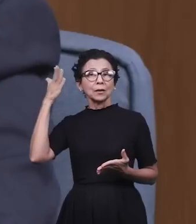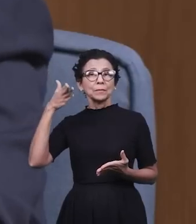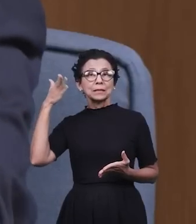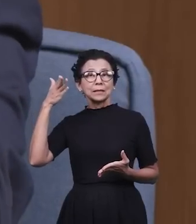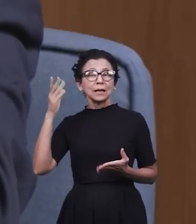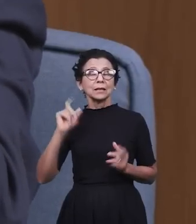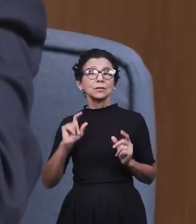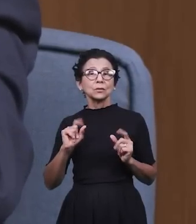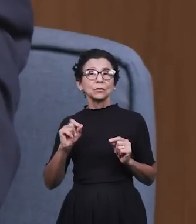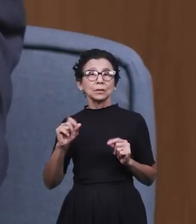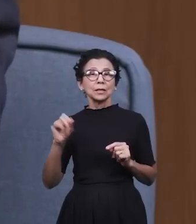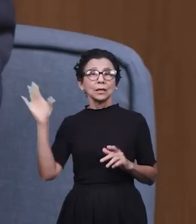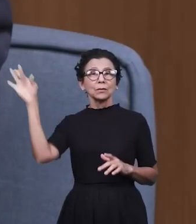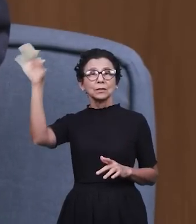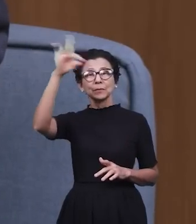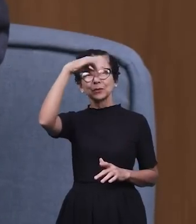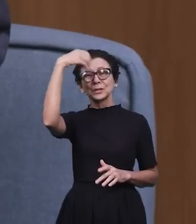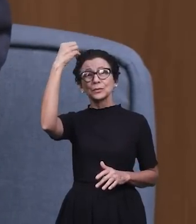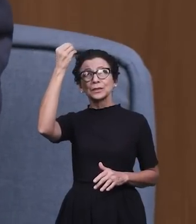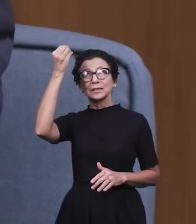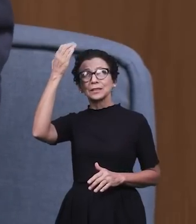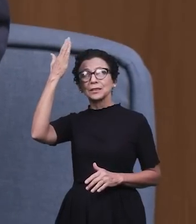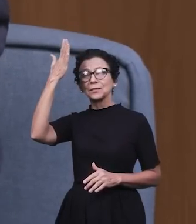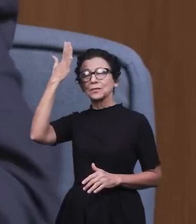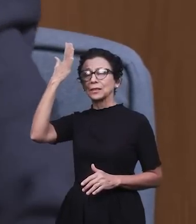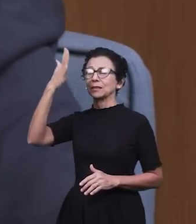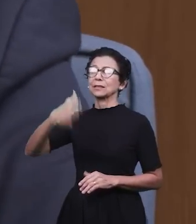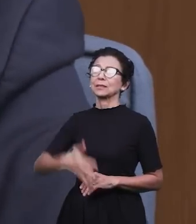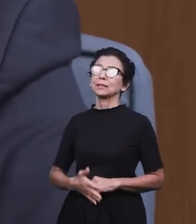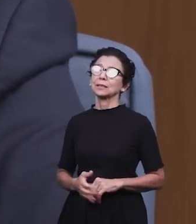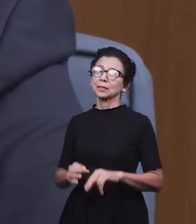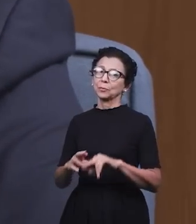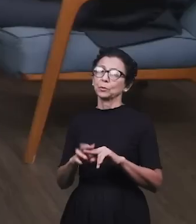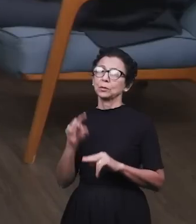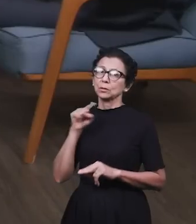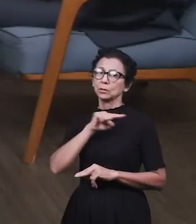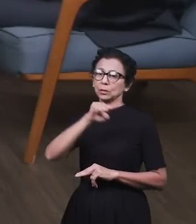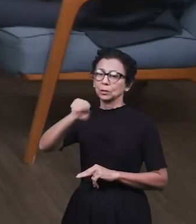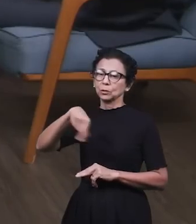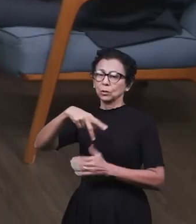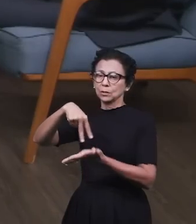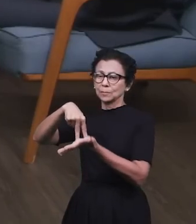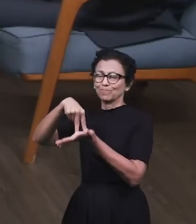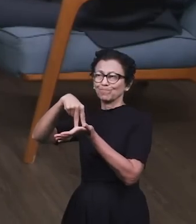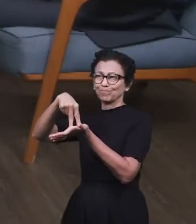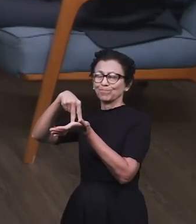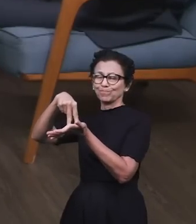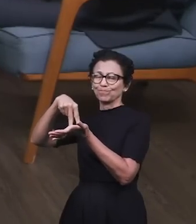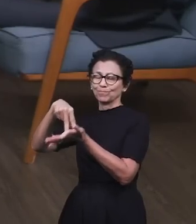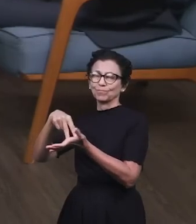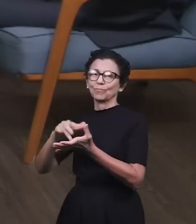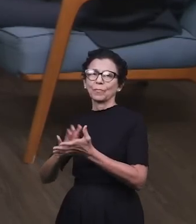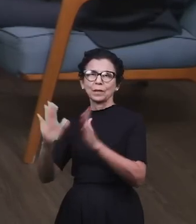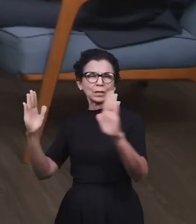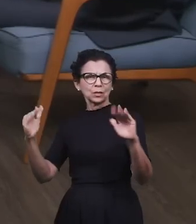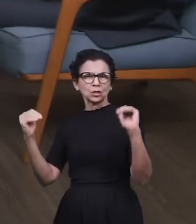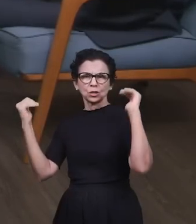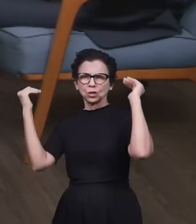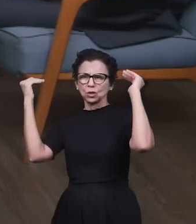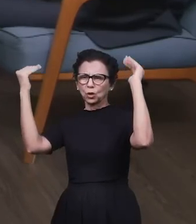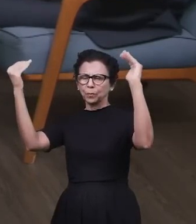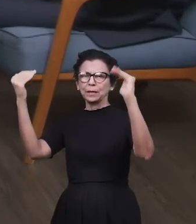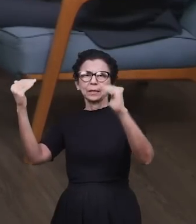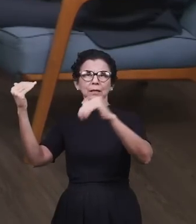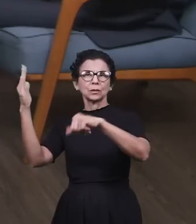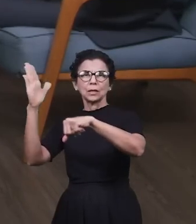se revelando. Isso que sustenta o homem na presença de Deus. Essa palavra é muito profunda, né? Preeminência, né? Todas as coisas foram